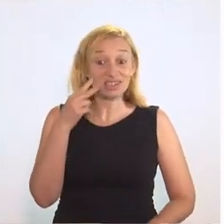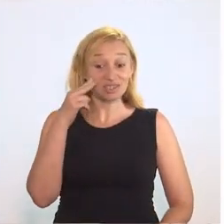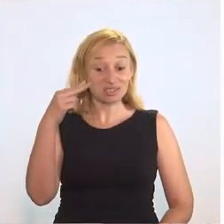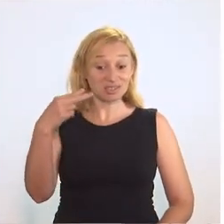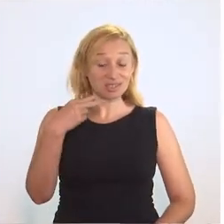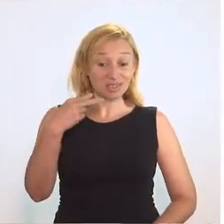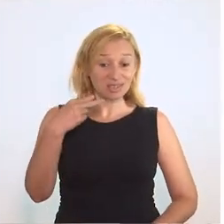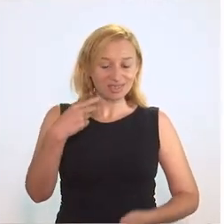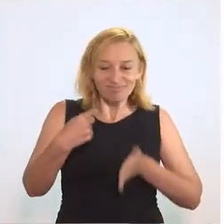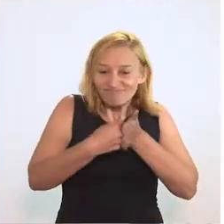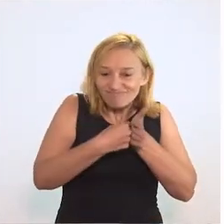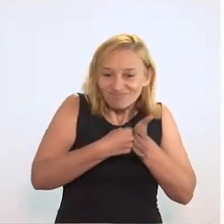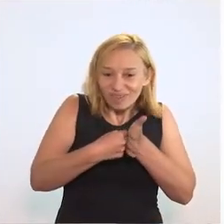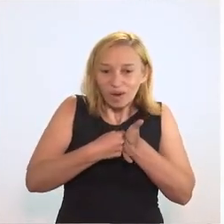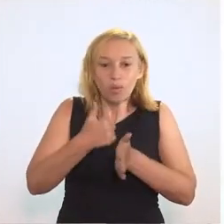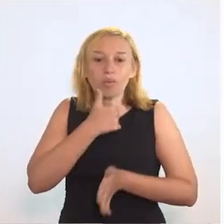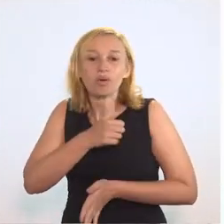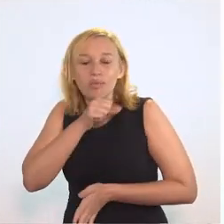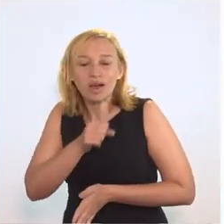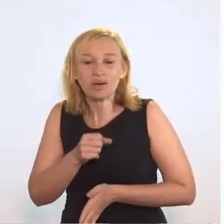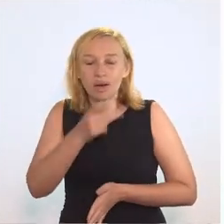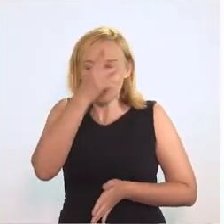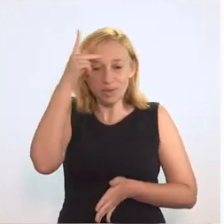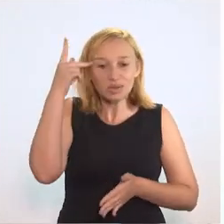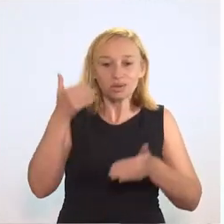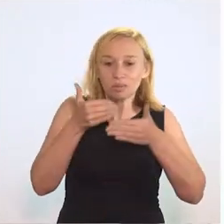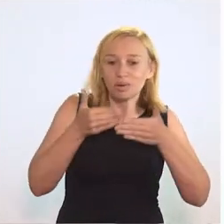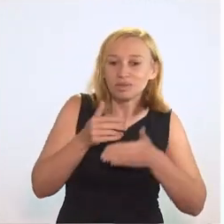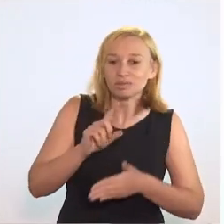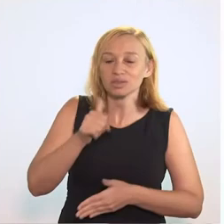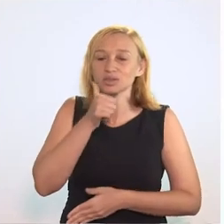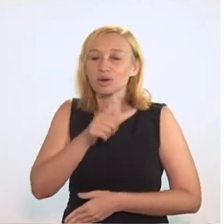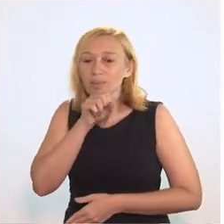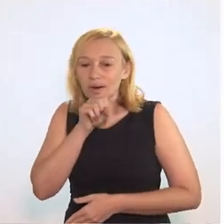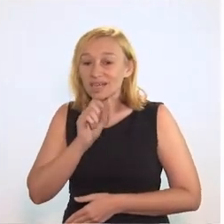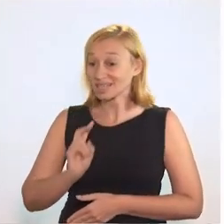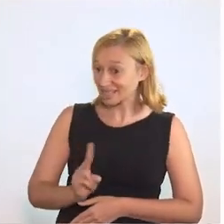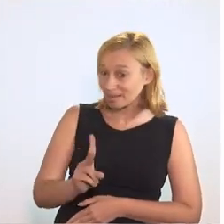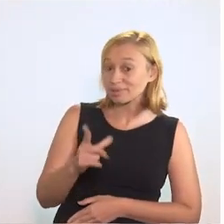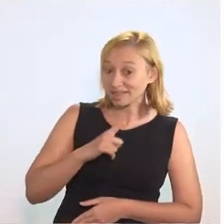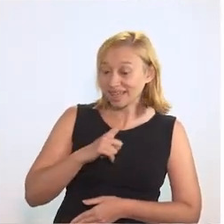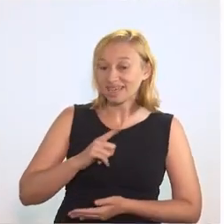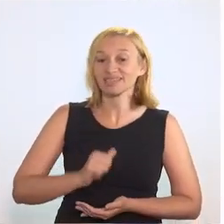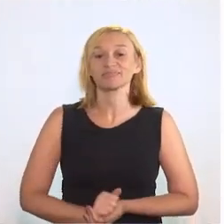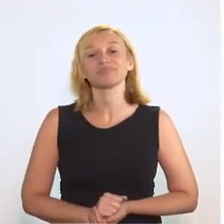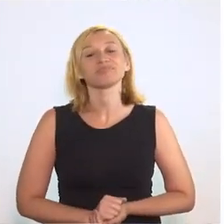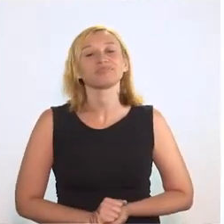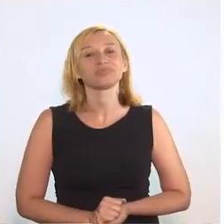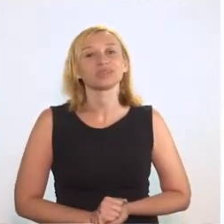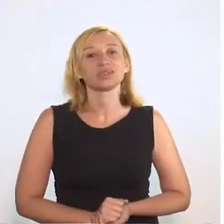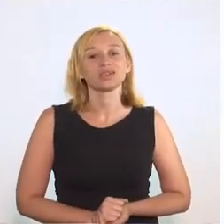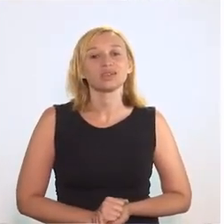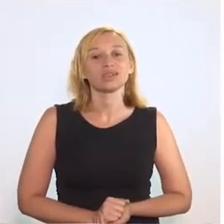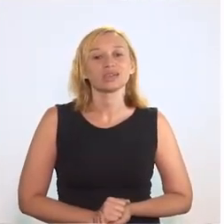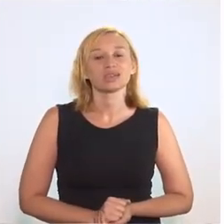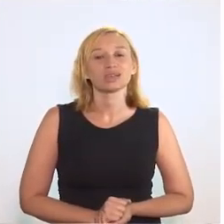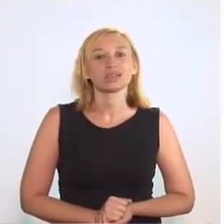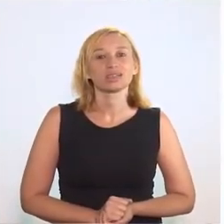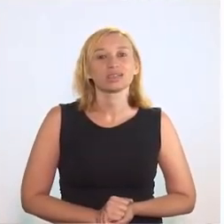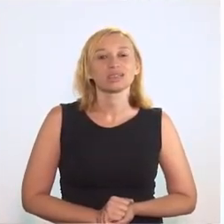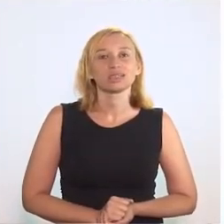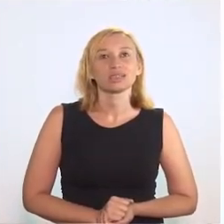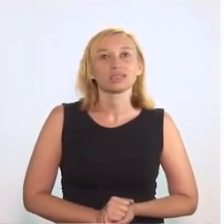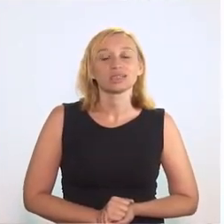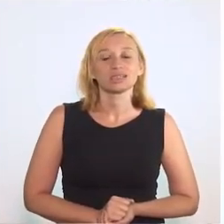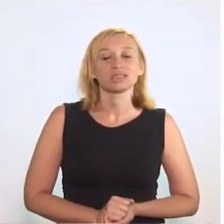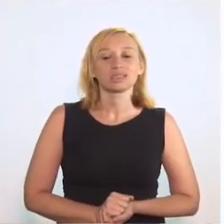você se olhar, né, enquanto mãe ou uma pessoa próxima de uma mãe, porque sempre tem uma mãe muito perto da gente, de todo jeito.